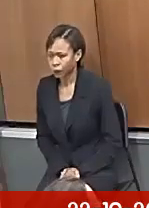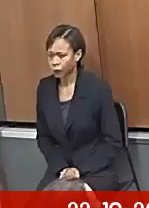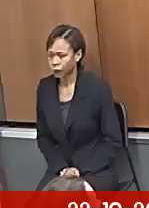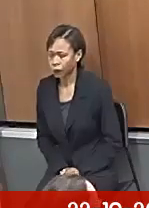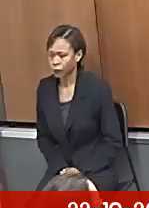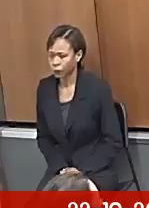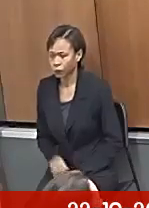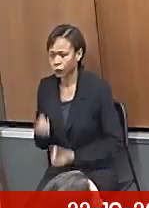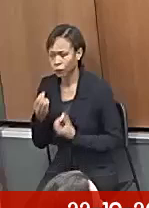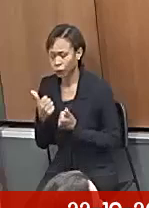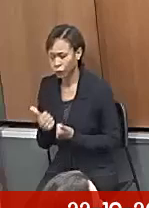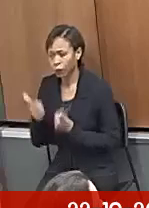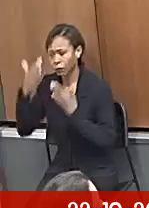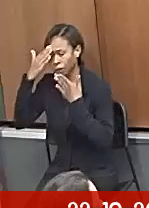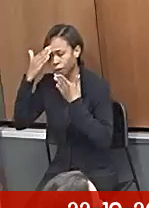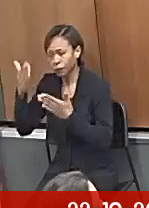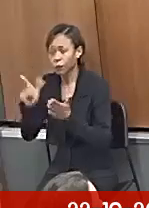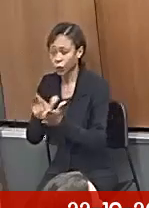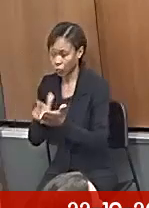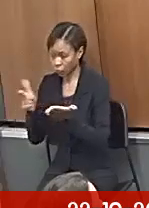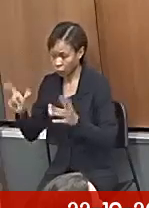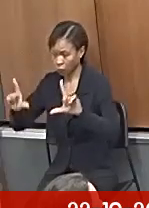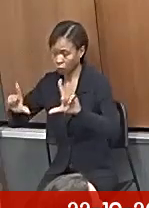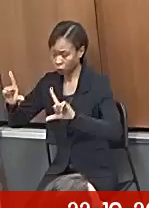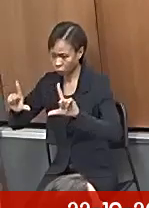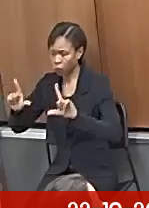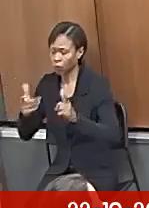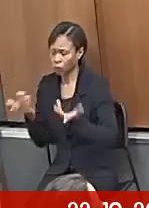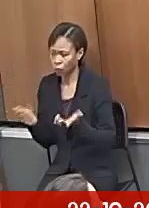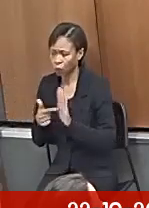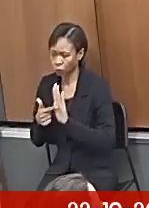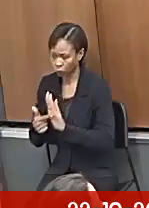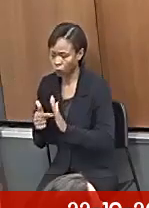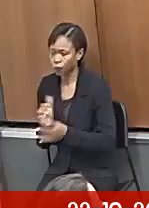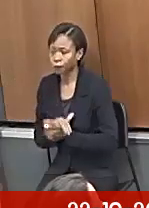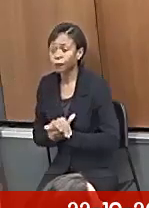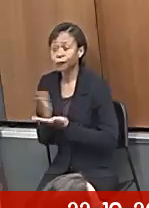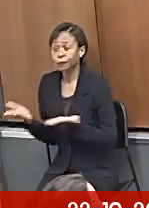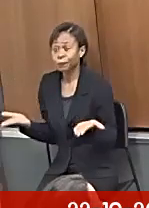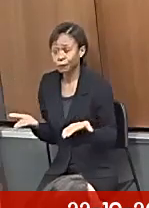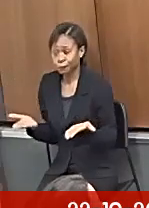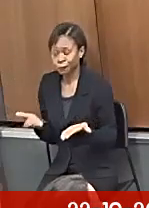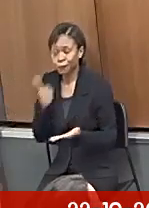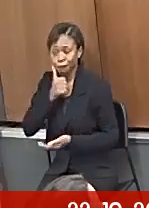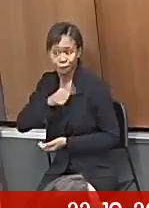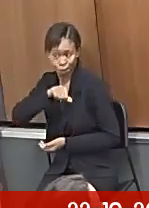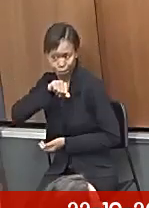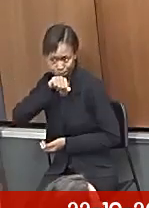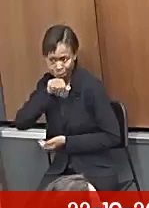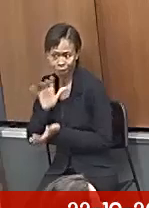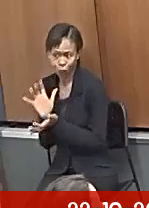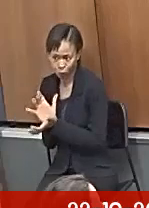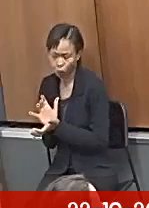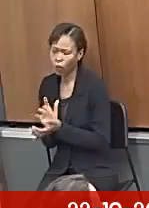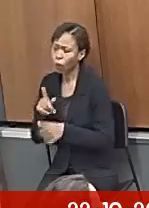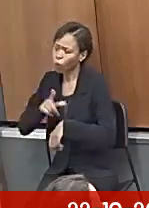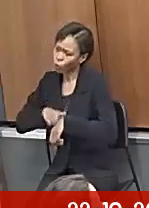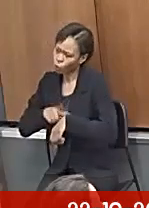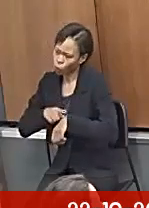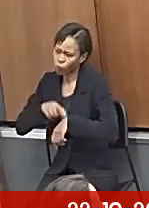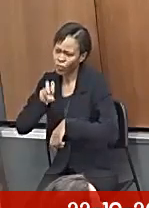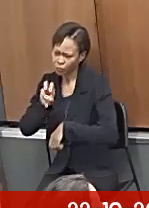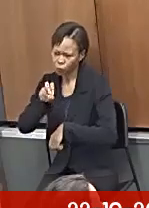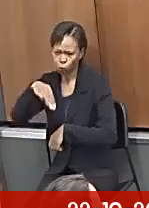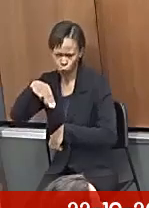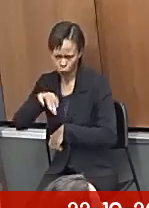Muito bem, muito obrigado aí pela reportagem. Eu vou passar, então, aqui para as mães. Nós vamos marcar ali 5 minutos para cada fala,